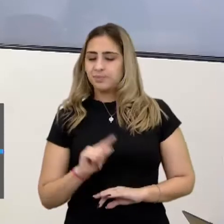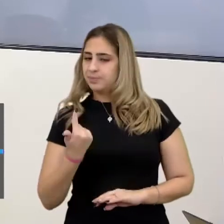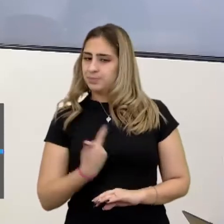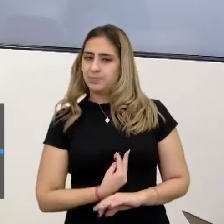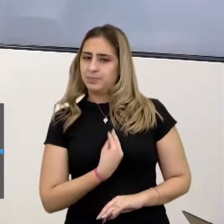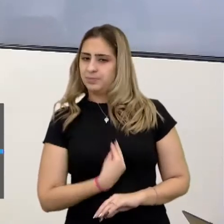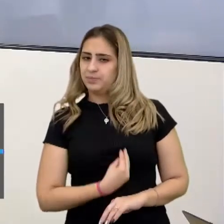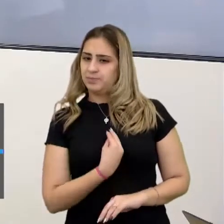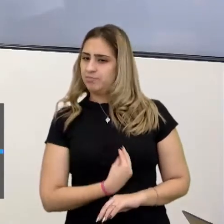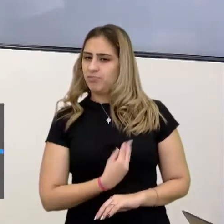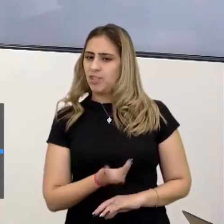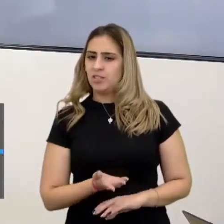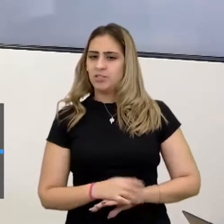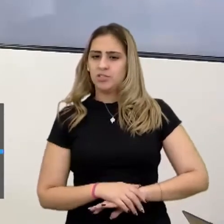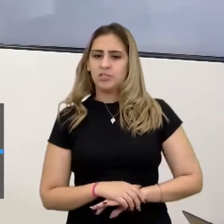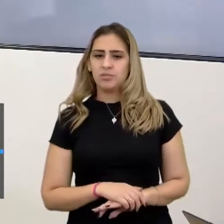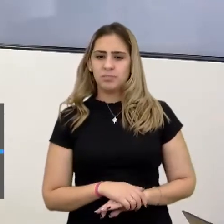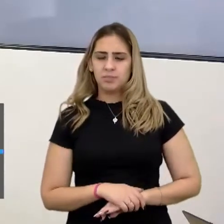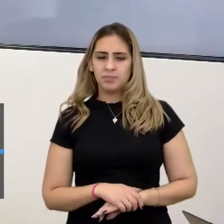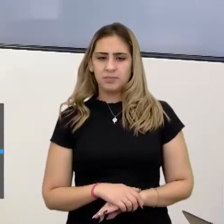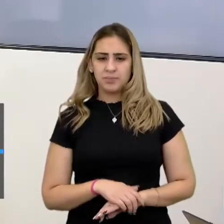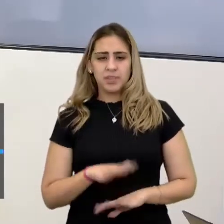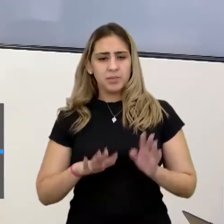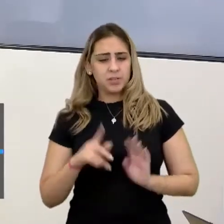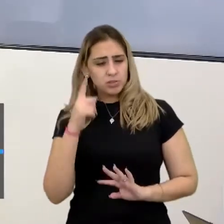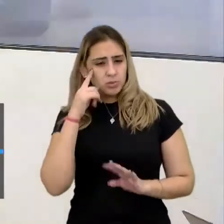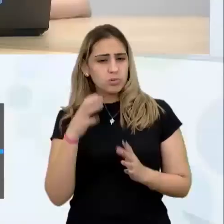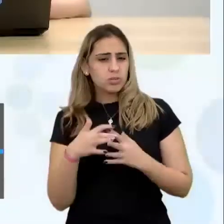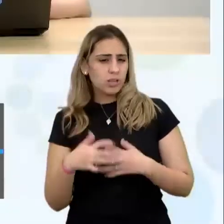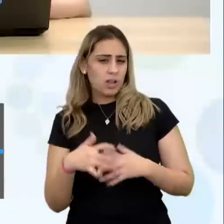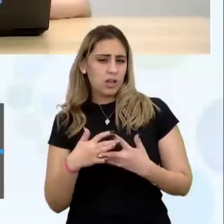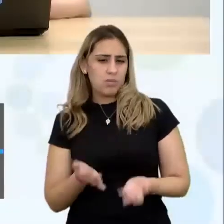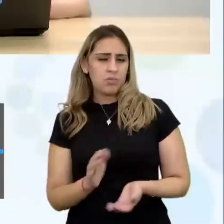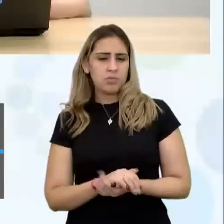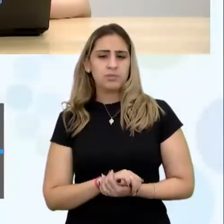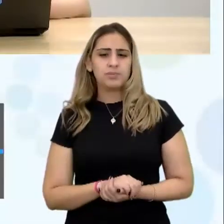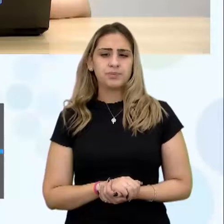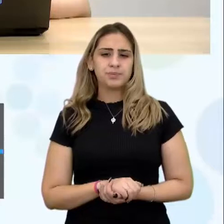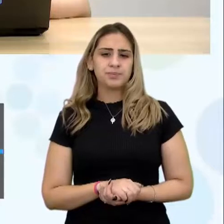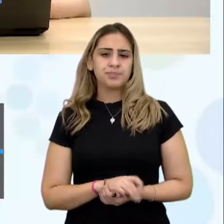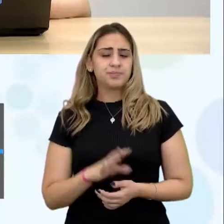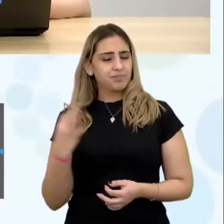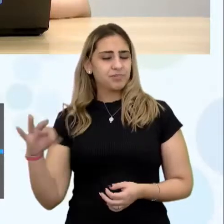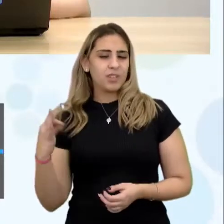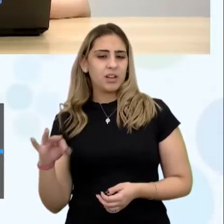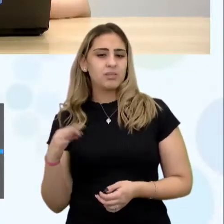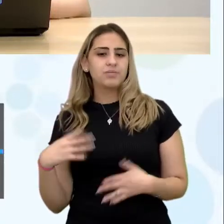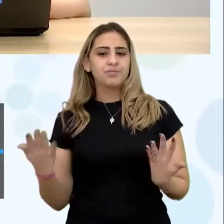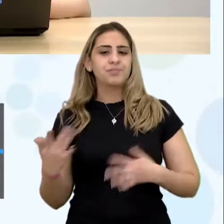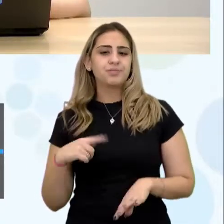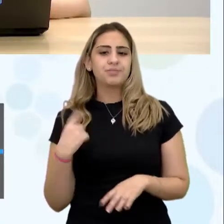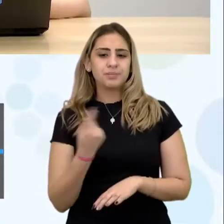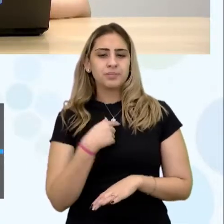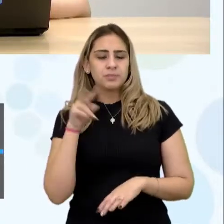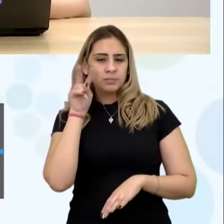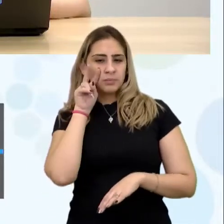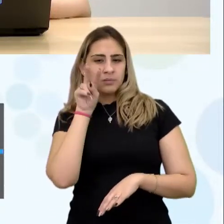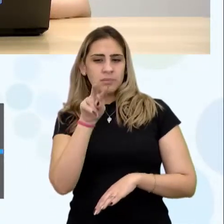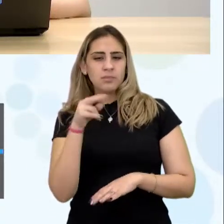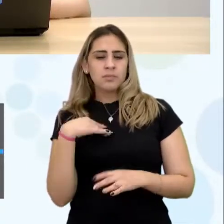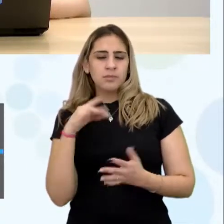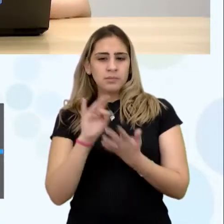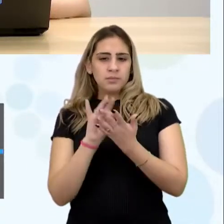existe independente do cérebro. Depende da interpretação do cérebro, né? E o que existe é Isso frequências. Exatamente, né? Então, o que a gente olha lá,